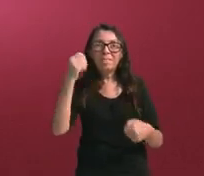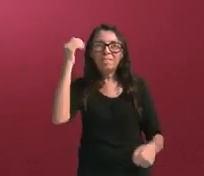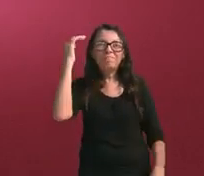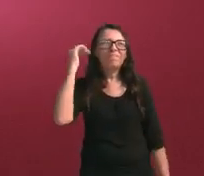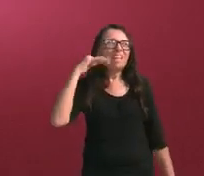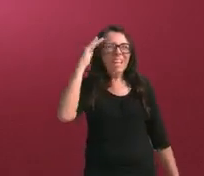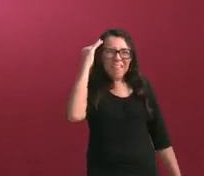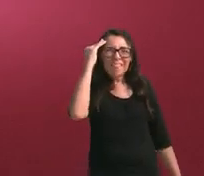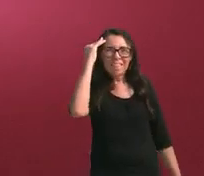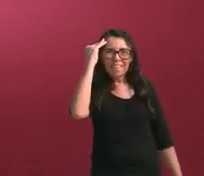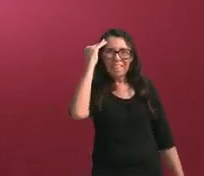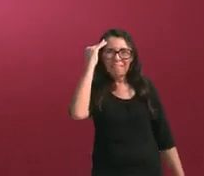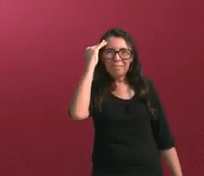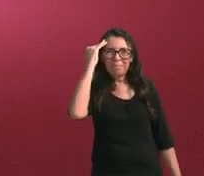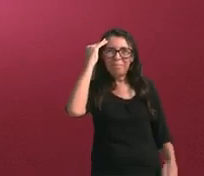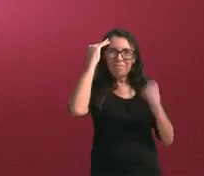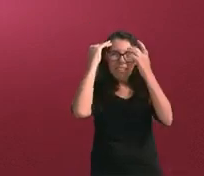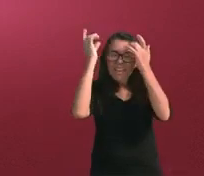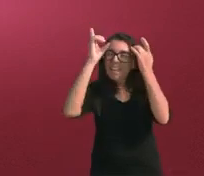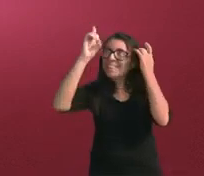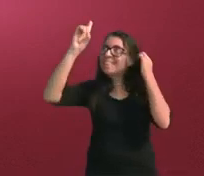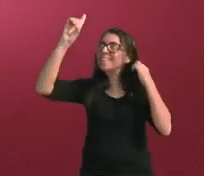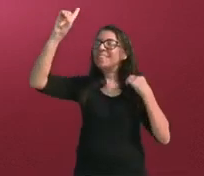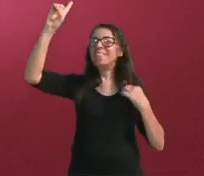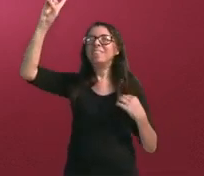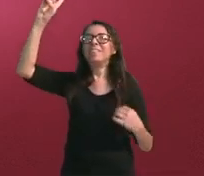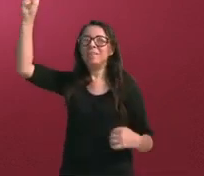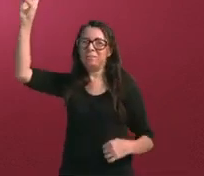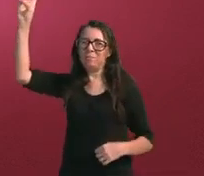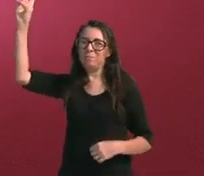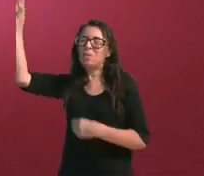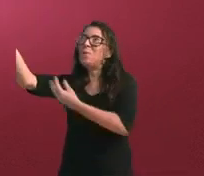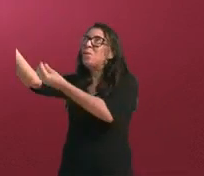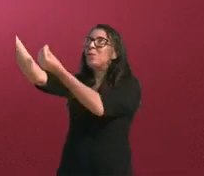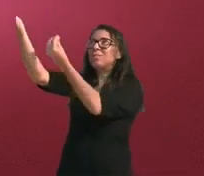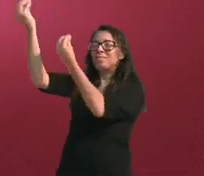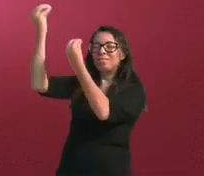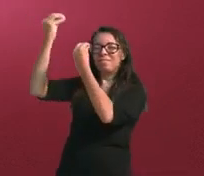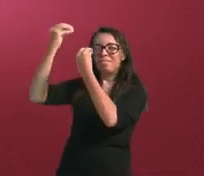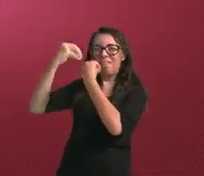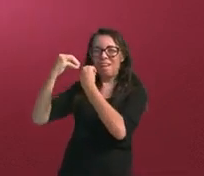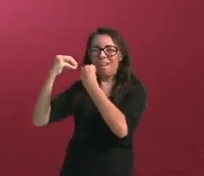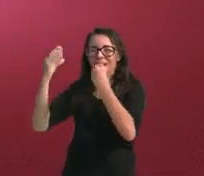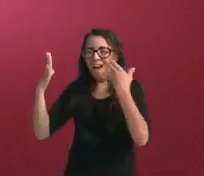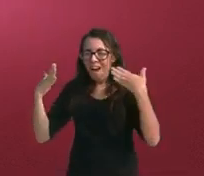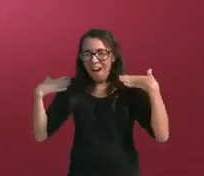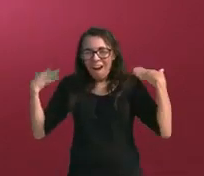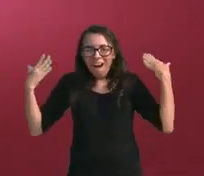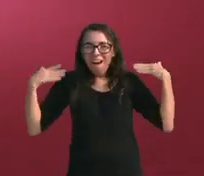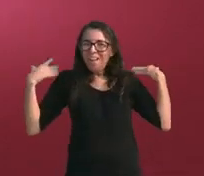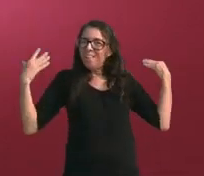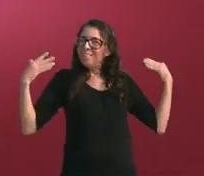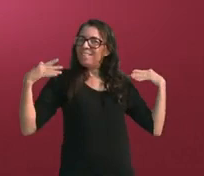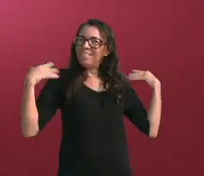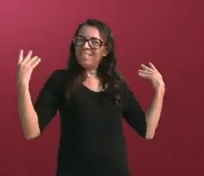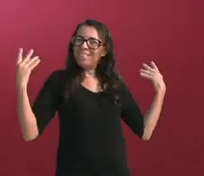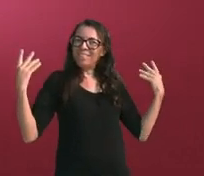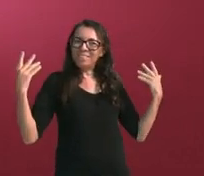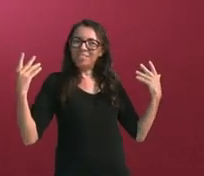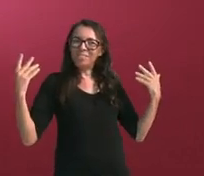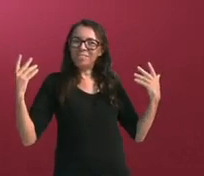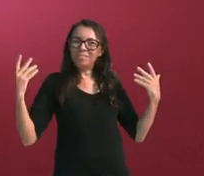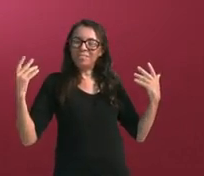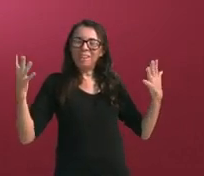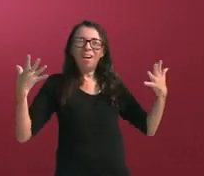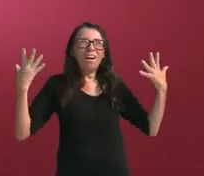um resumo do que nós aprendemos hoje. Primeiro, quando eu obedeço a Deus, Ele realiza